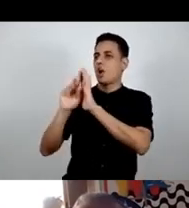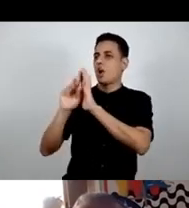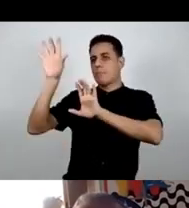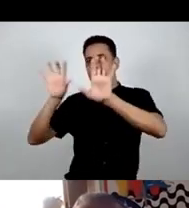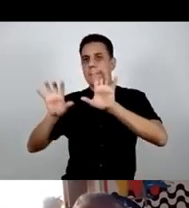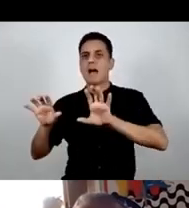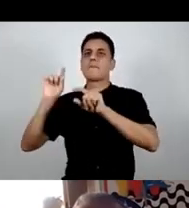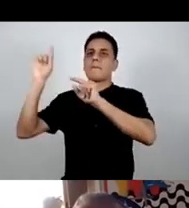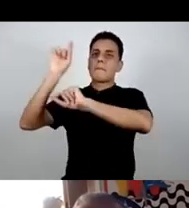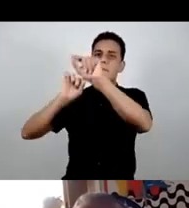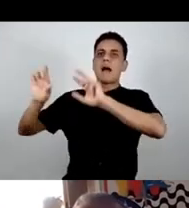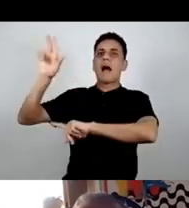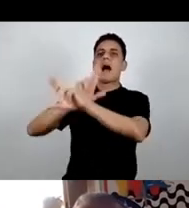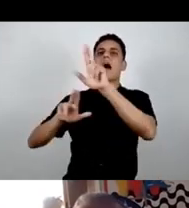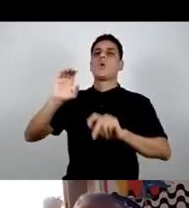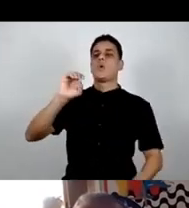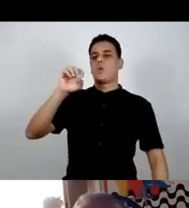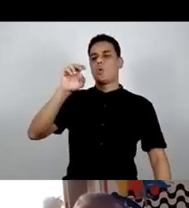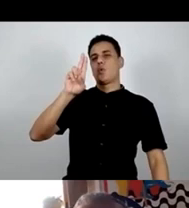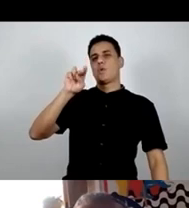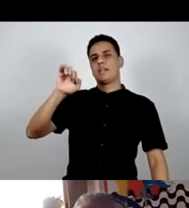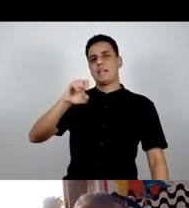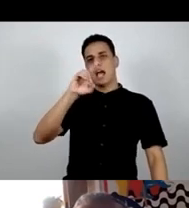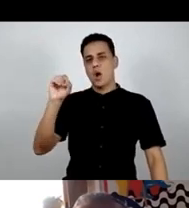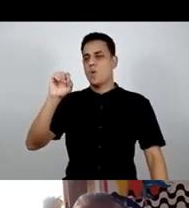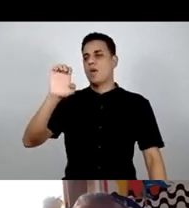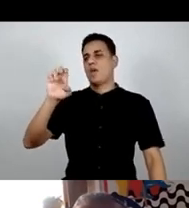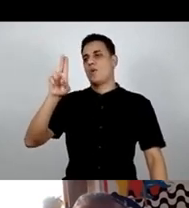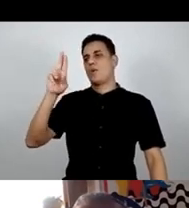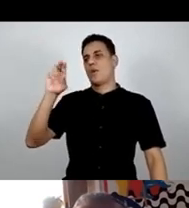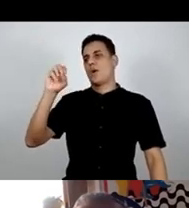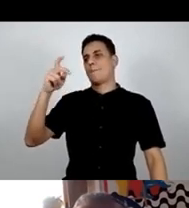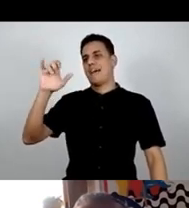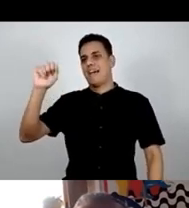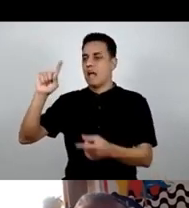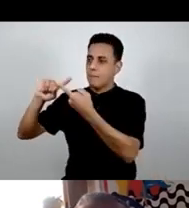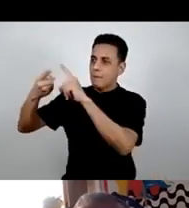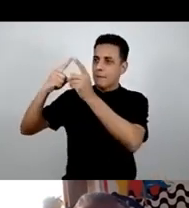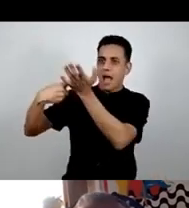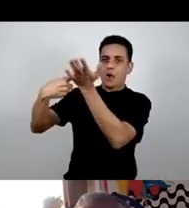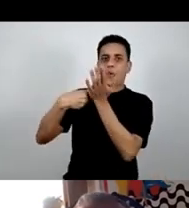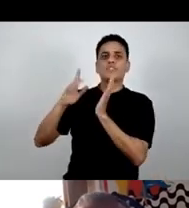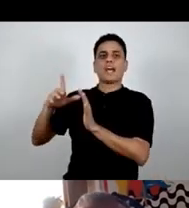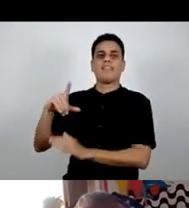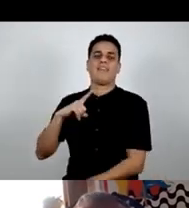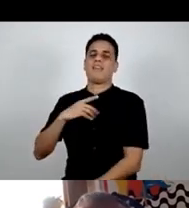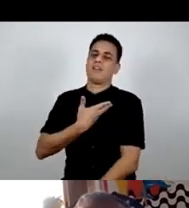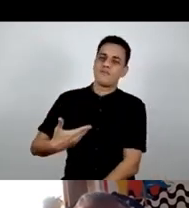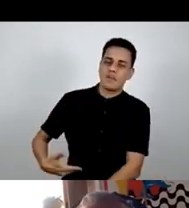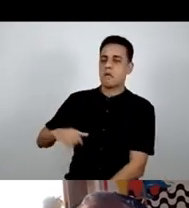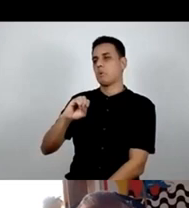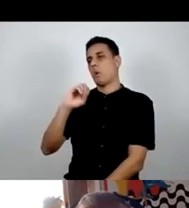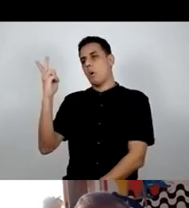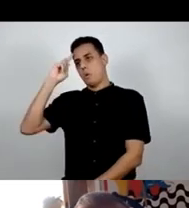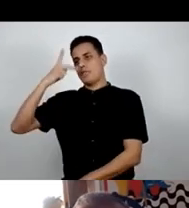pelo mosaico da União Europeia, pela cooperação entre as várias entidades, seja governamentais, sejam